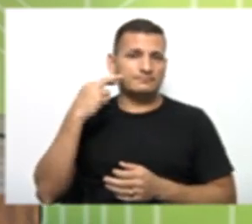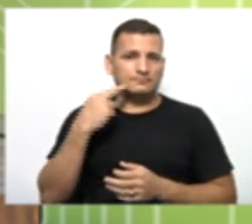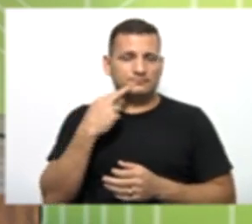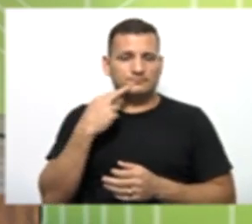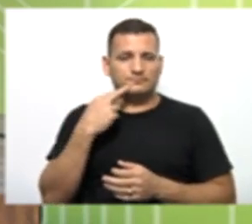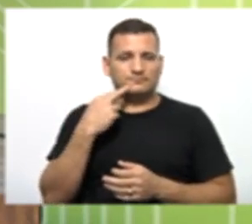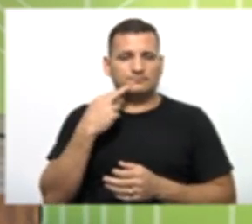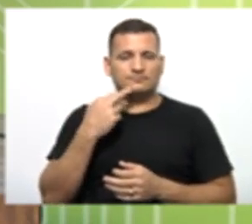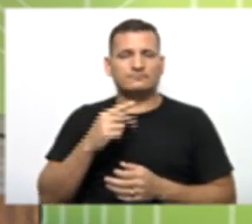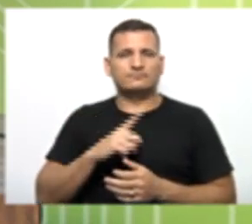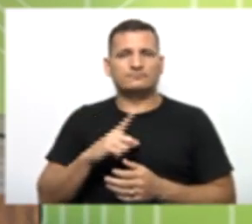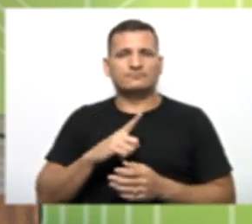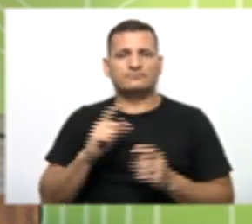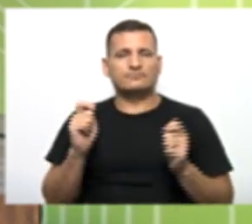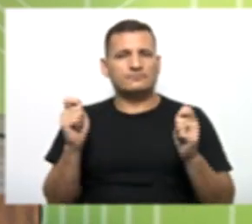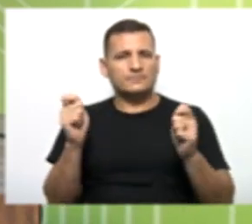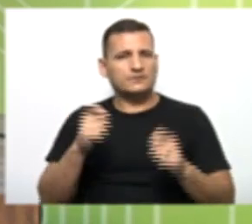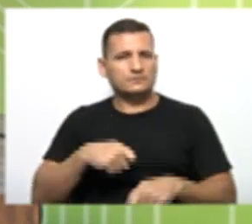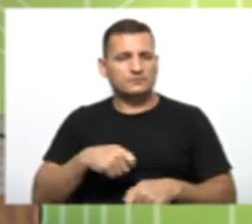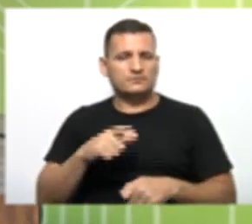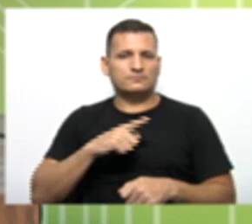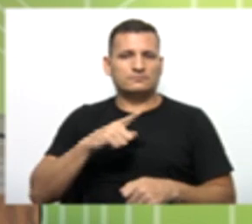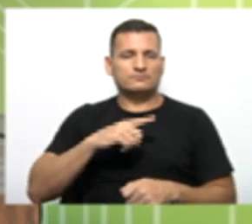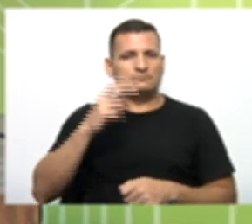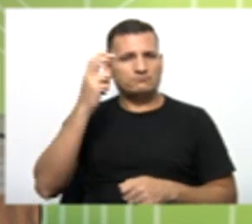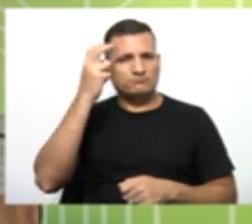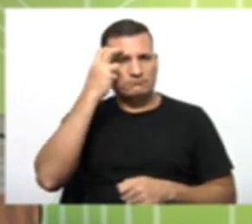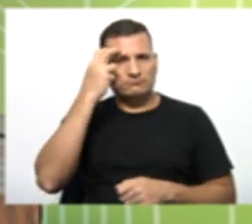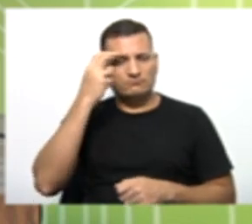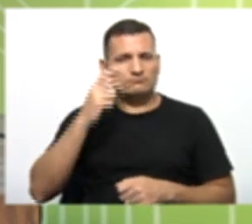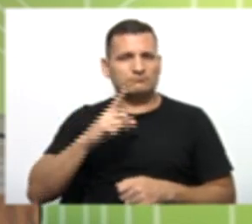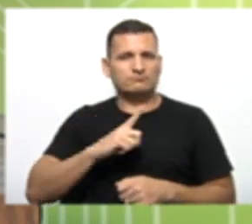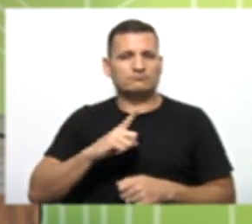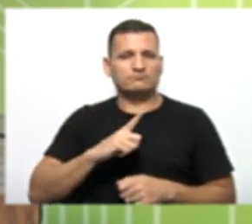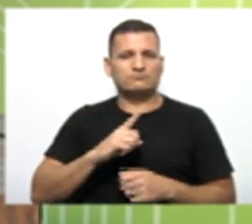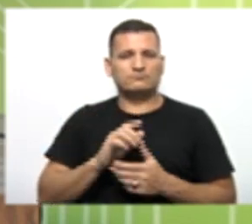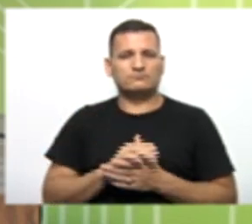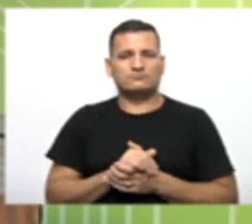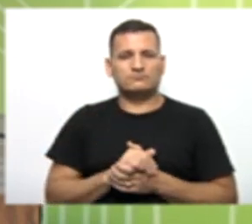temos um potencial, uma cultura muito grande já de